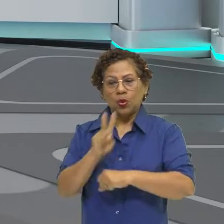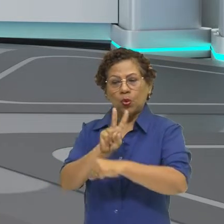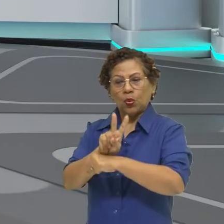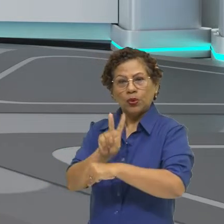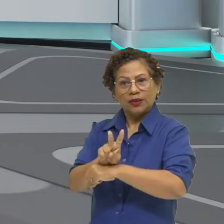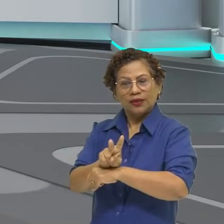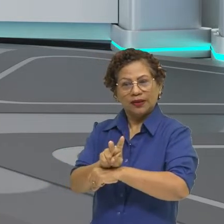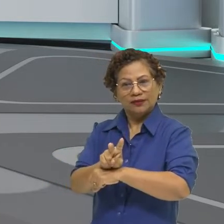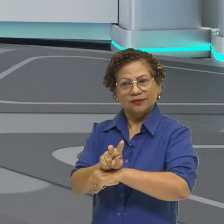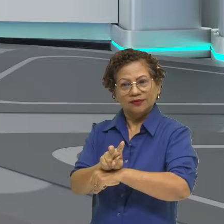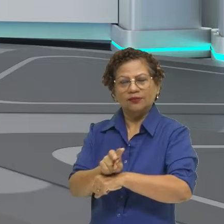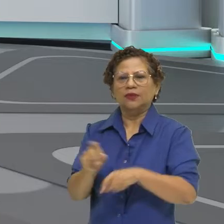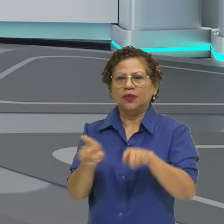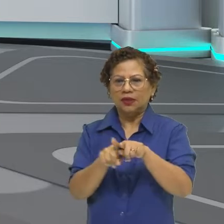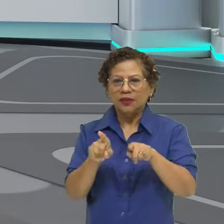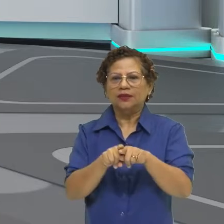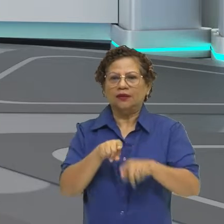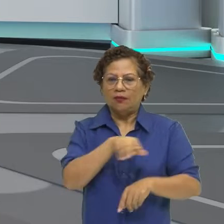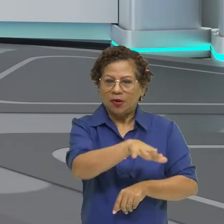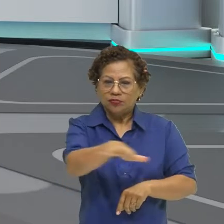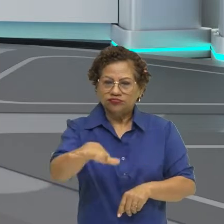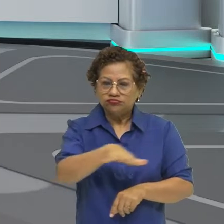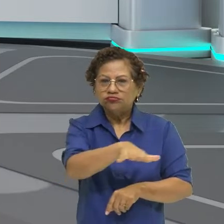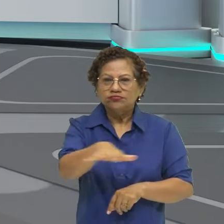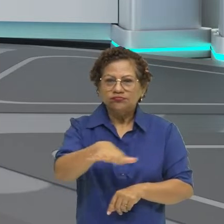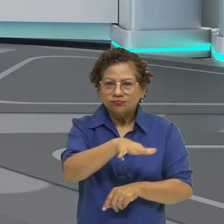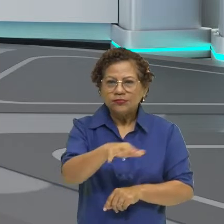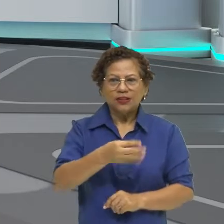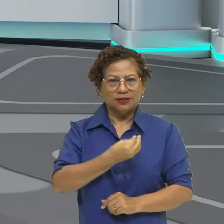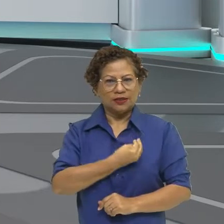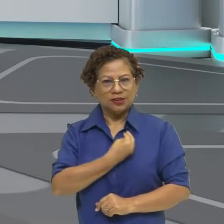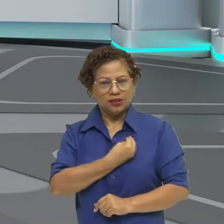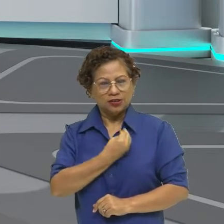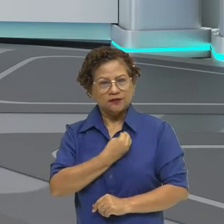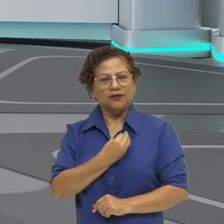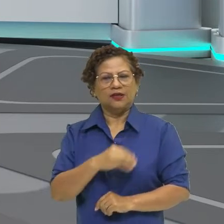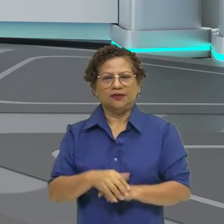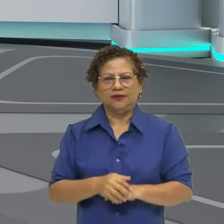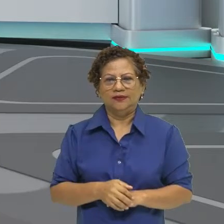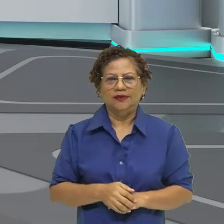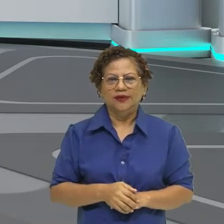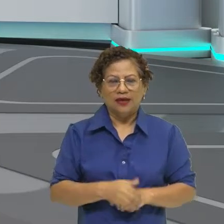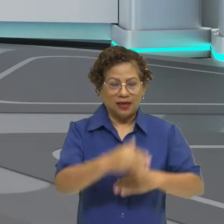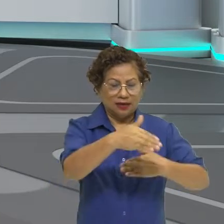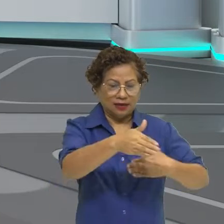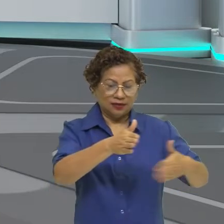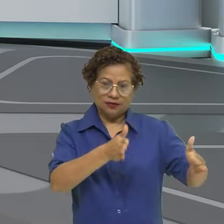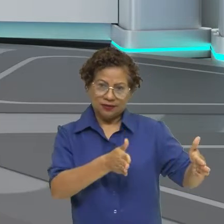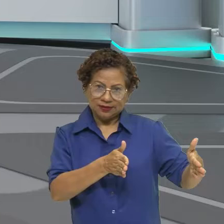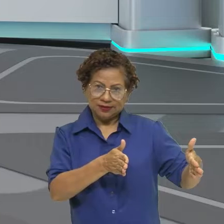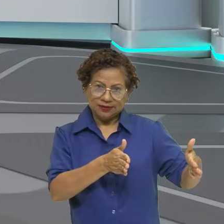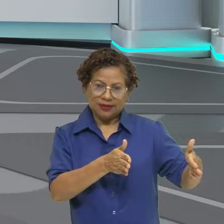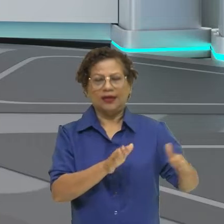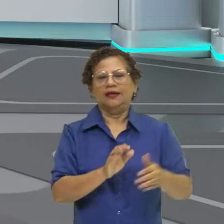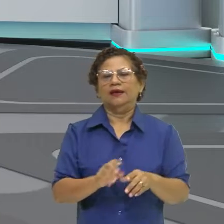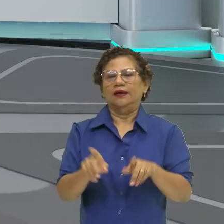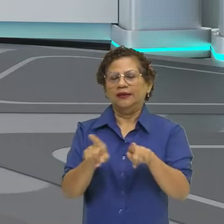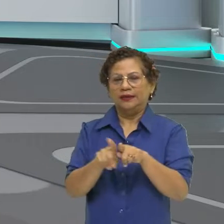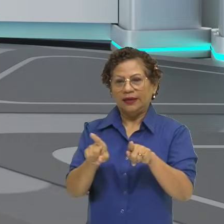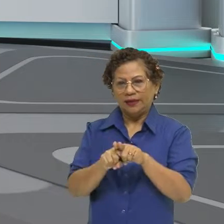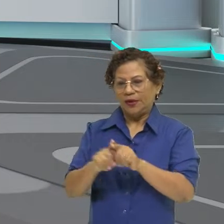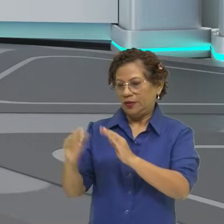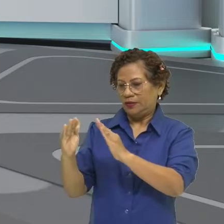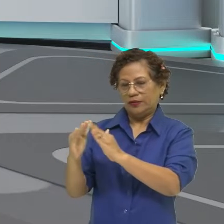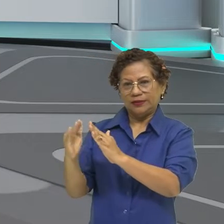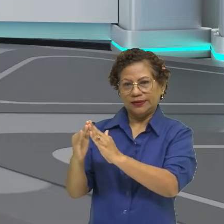cuidado com o ambiente em qual eu vivo. Exatamente. Como você falou, a nossa sala, a nossa casa, o nosso